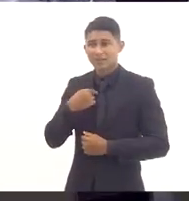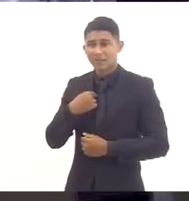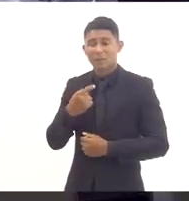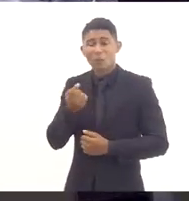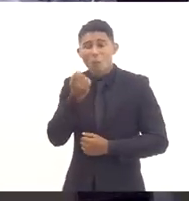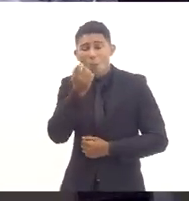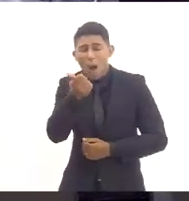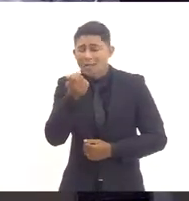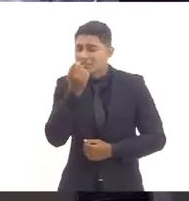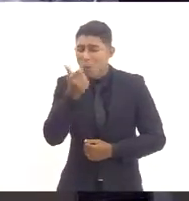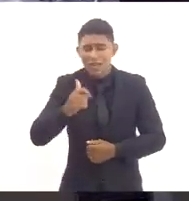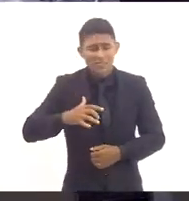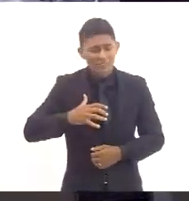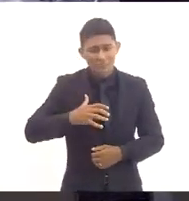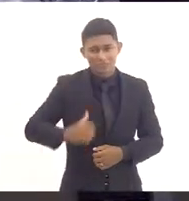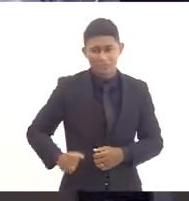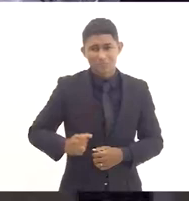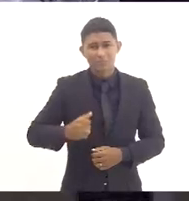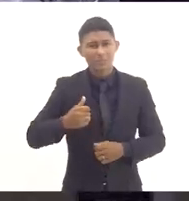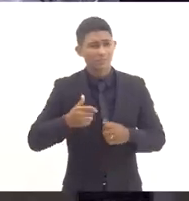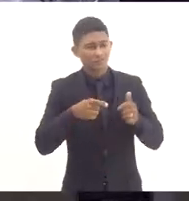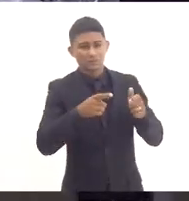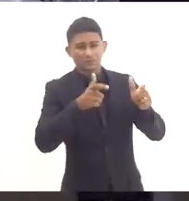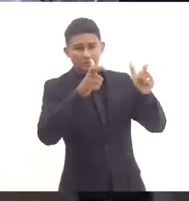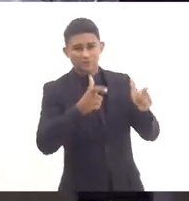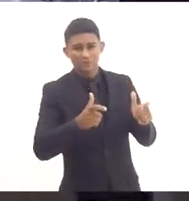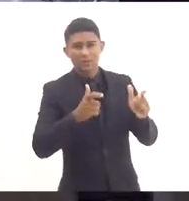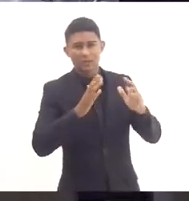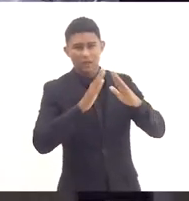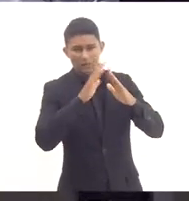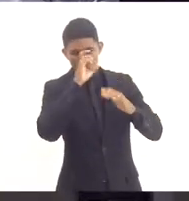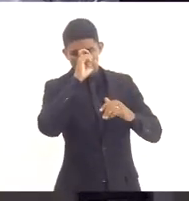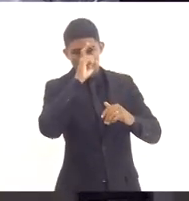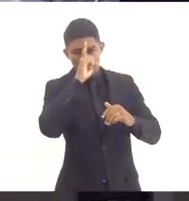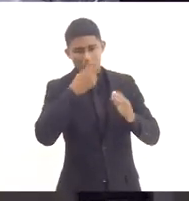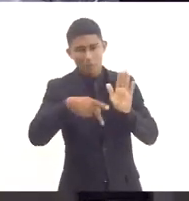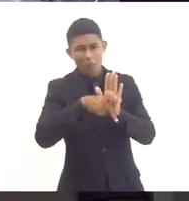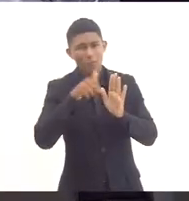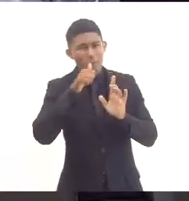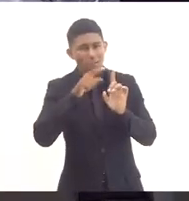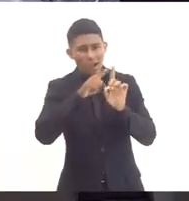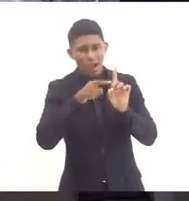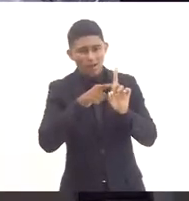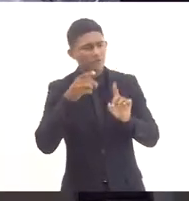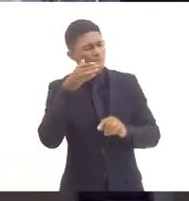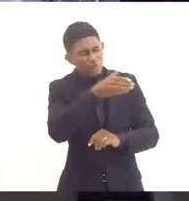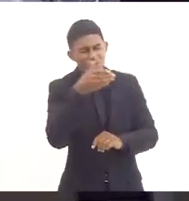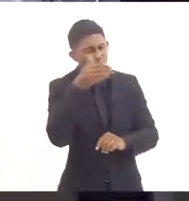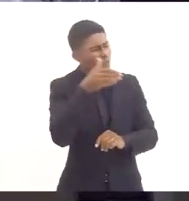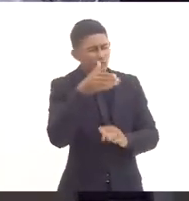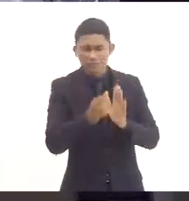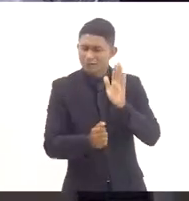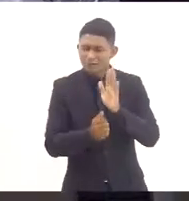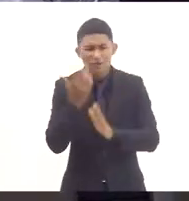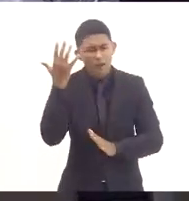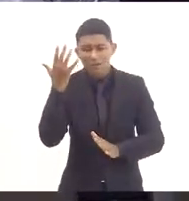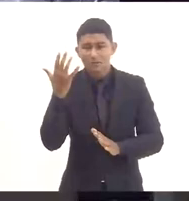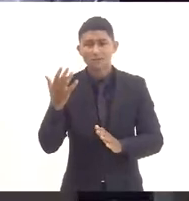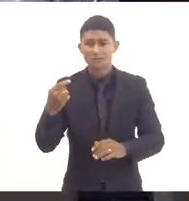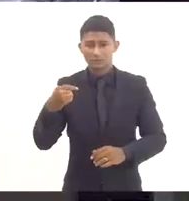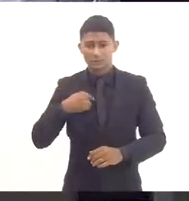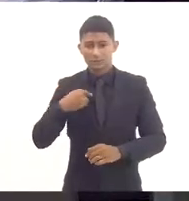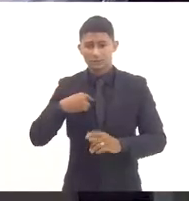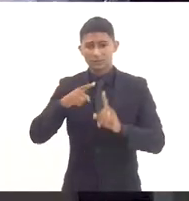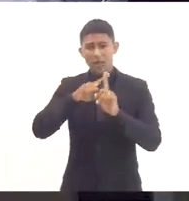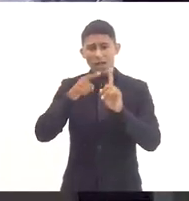curta eu ia várias vezes na Mariana Bulhões a maternidade de alto risco que tem Nova Iguaçu eu fui atendida várias vezes a minha